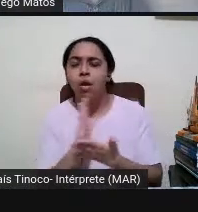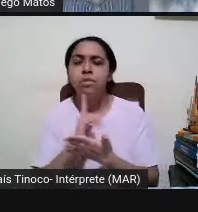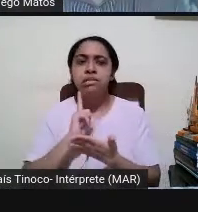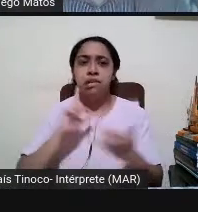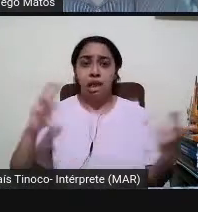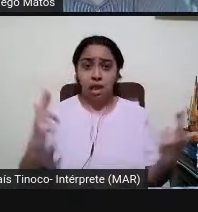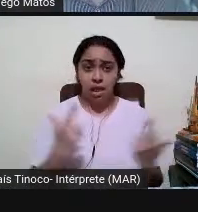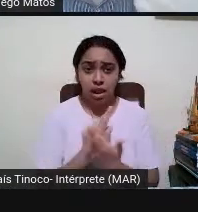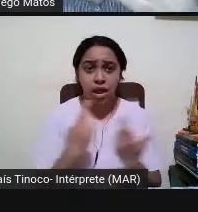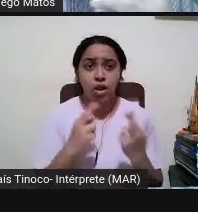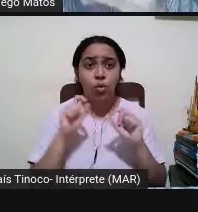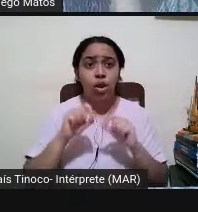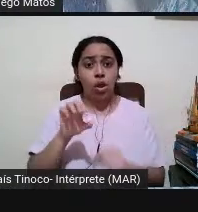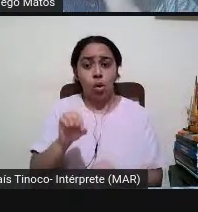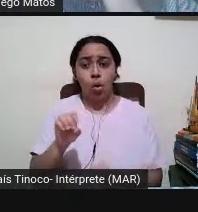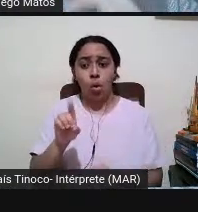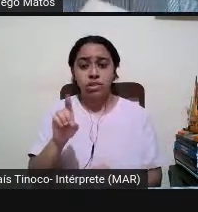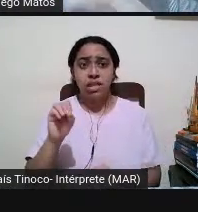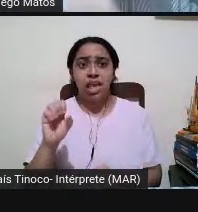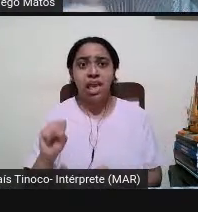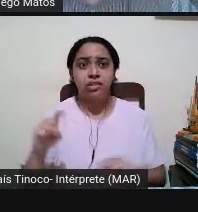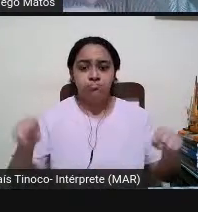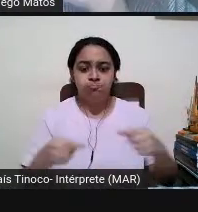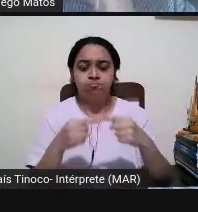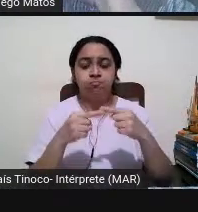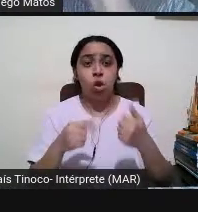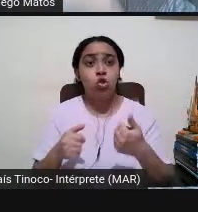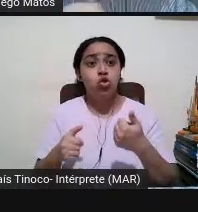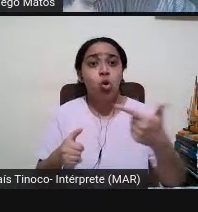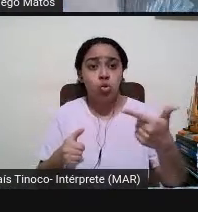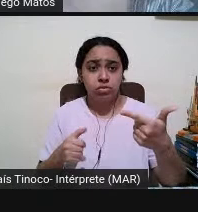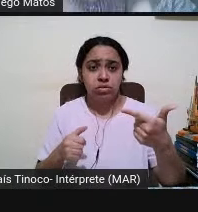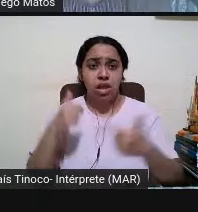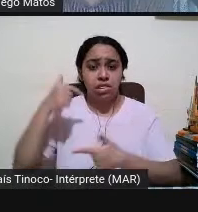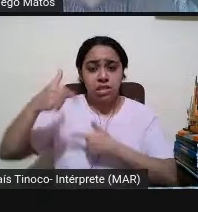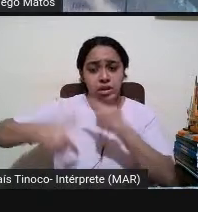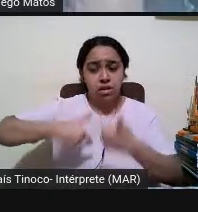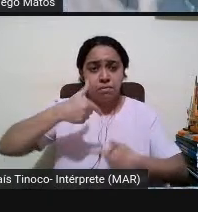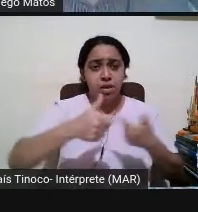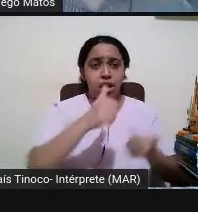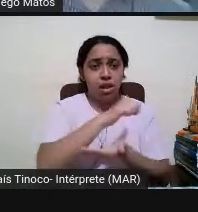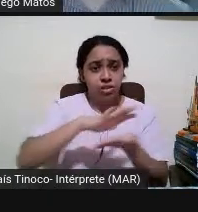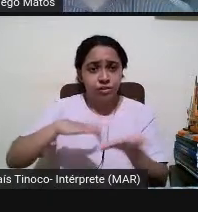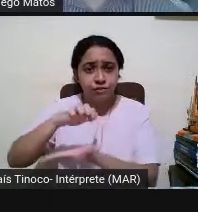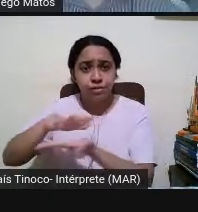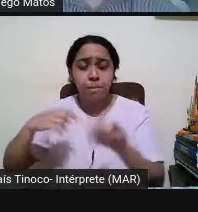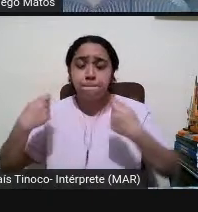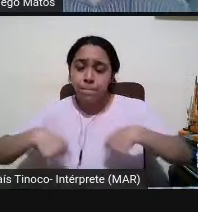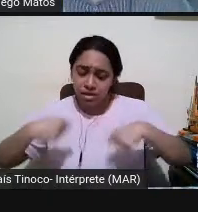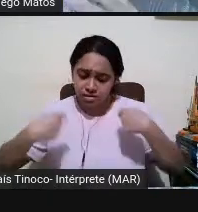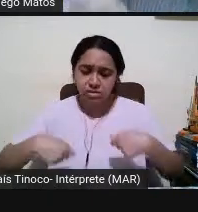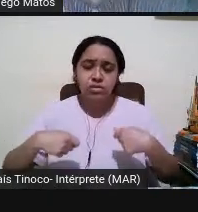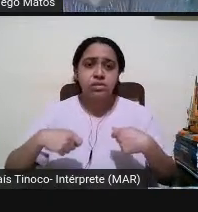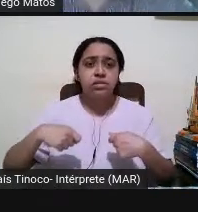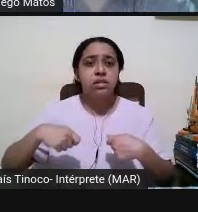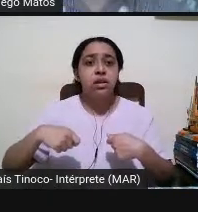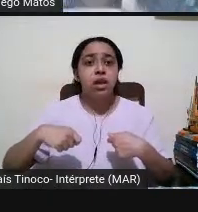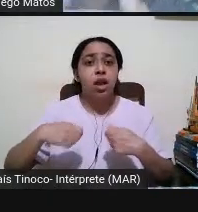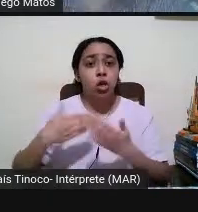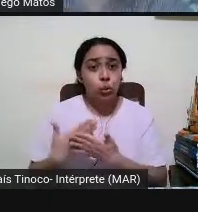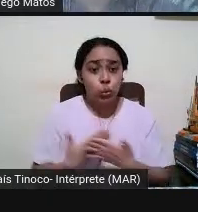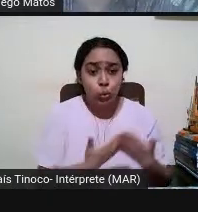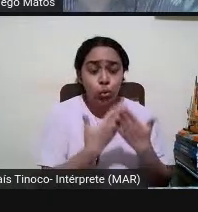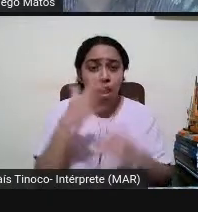o pão com o ds12 é dessas atividades que necessitam eventualmente do estudo de impacto